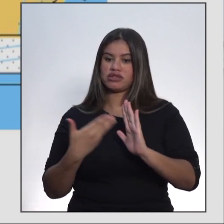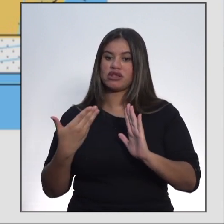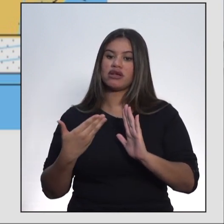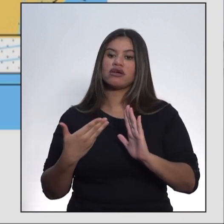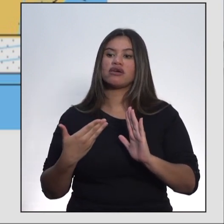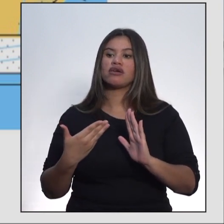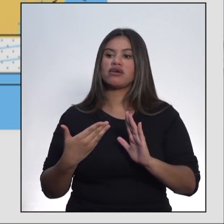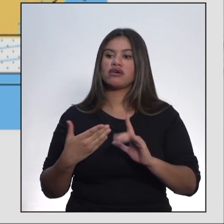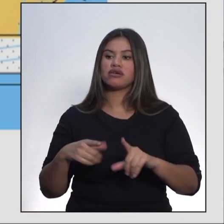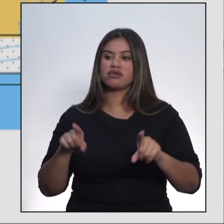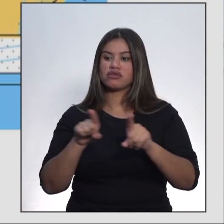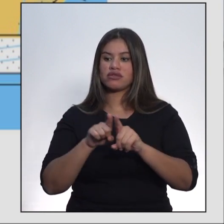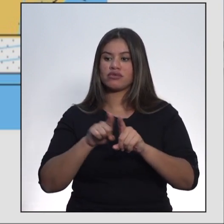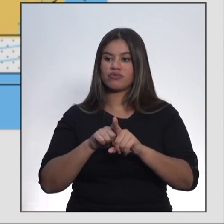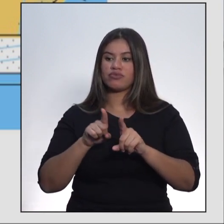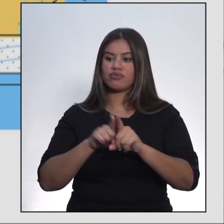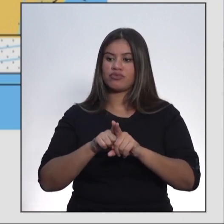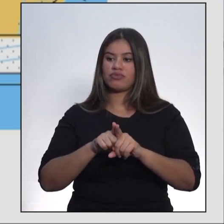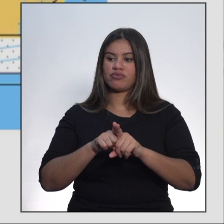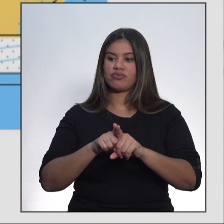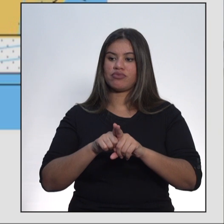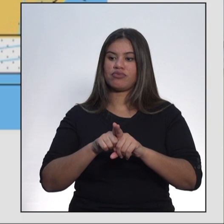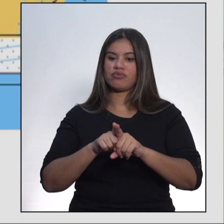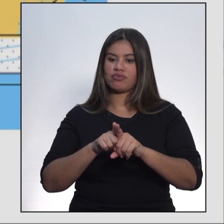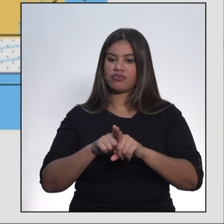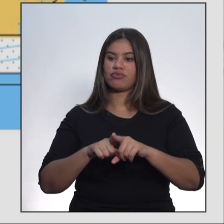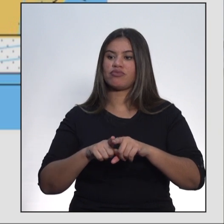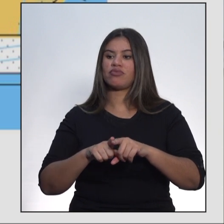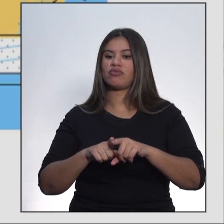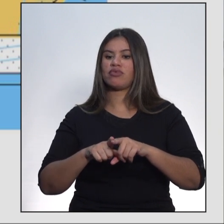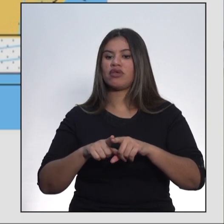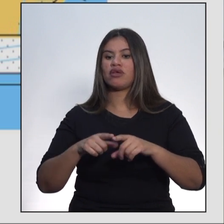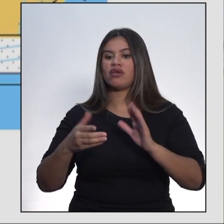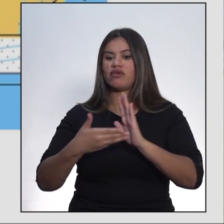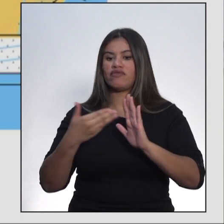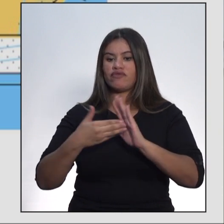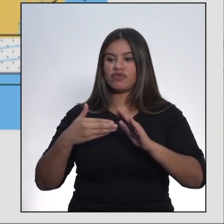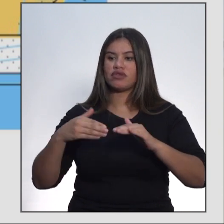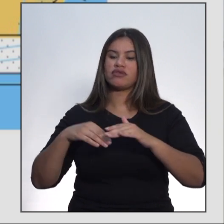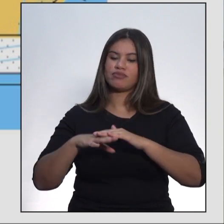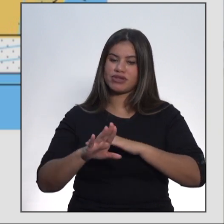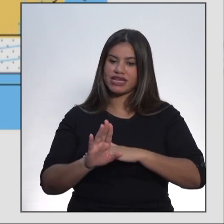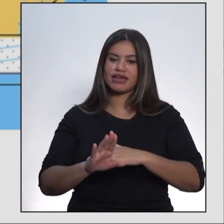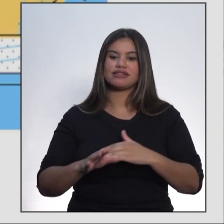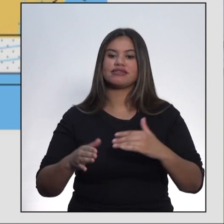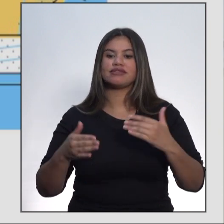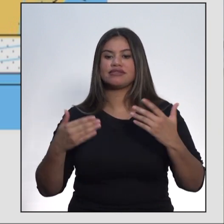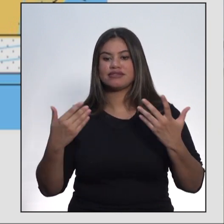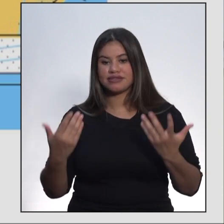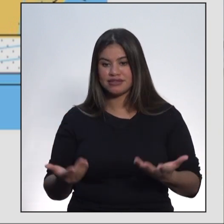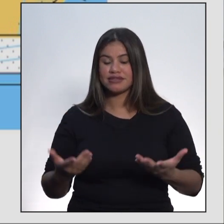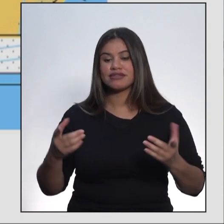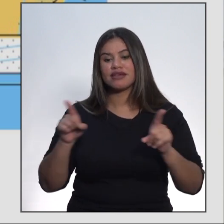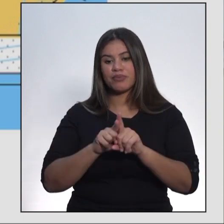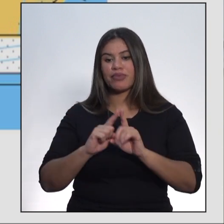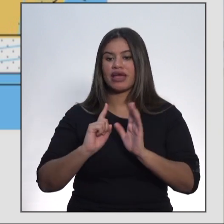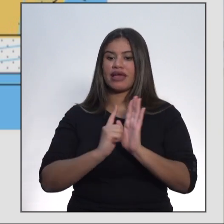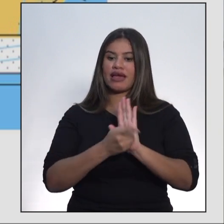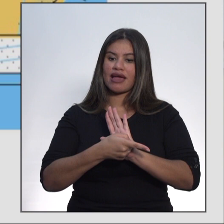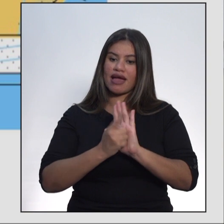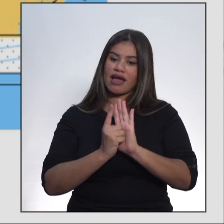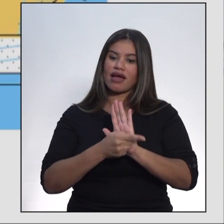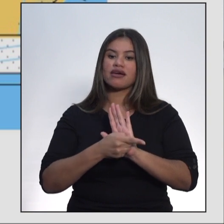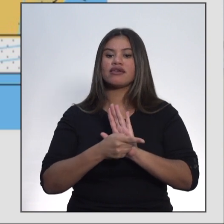virtuais, também jornais impressos, revistas impressas, também na rádio, também em